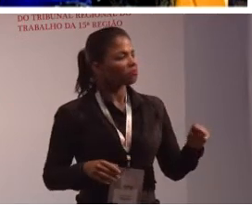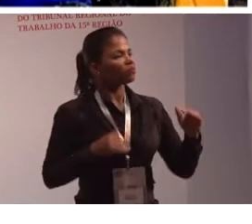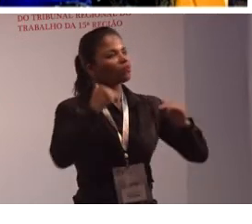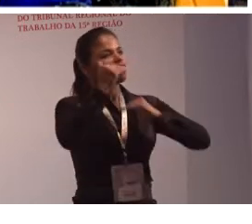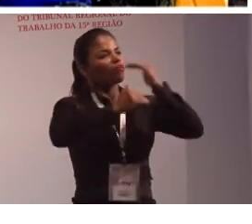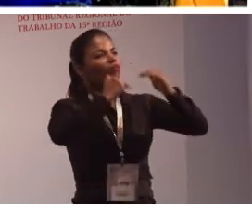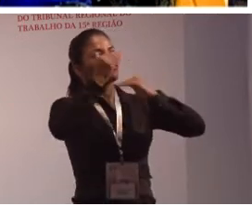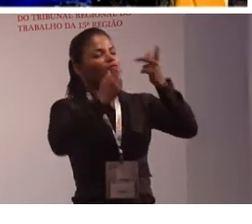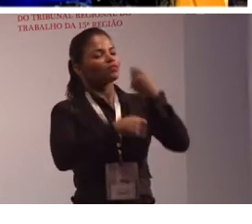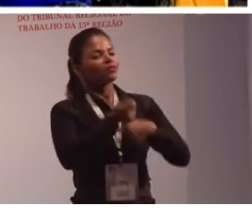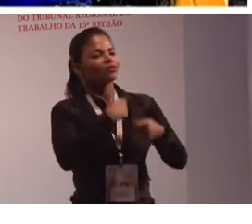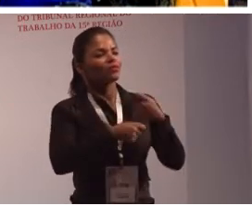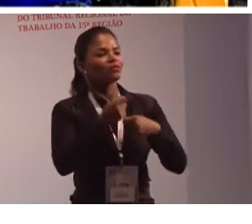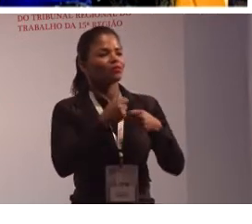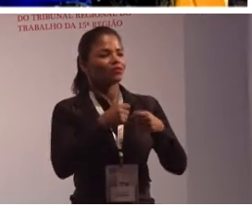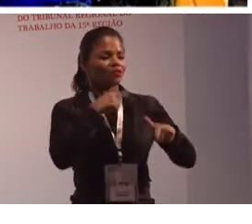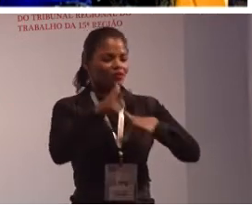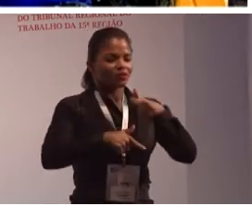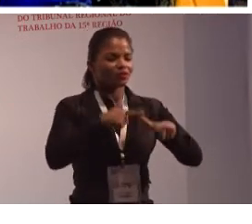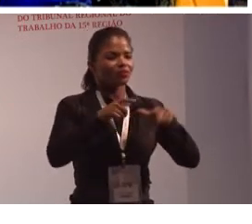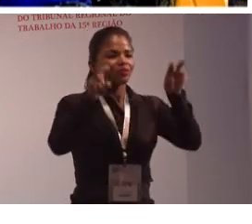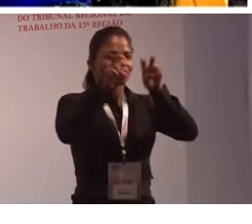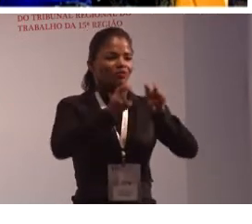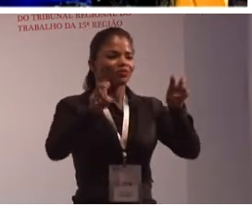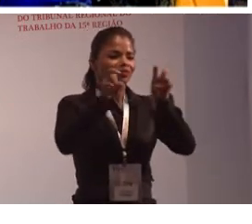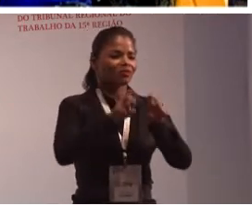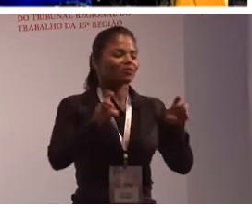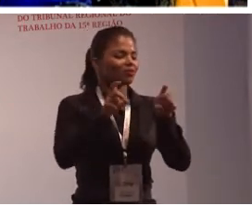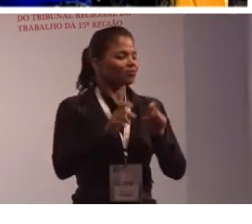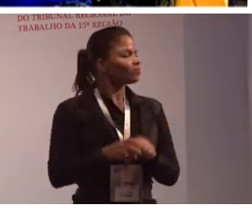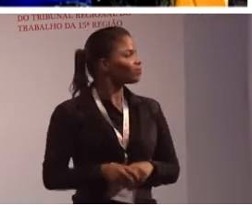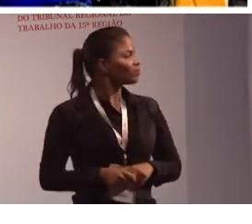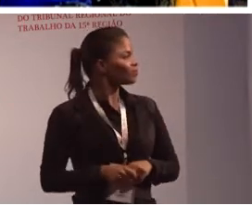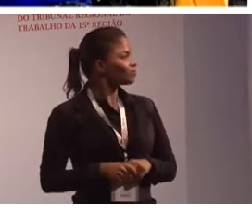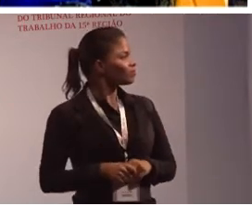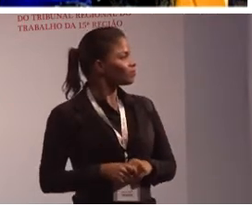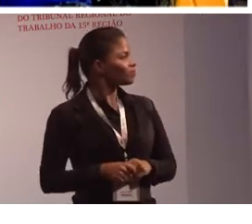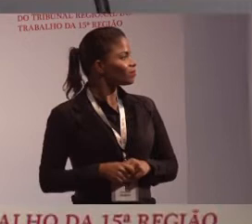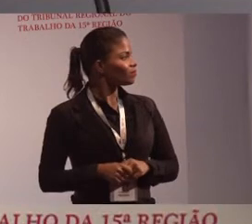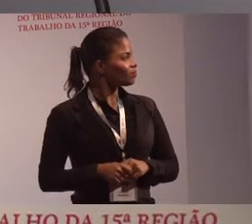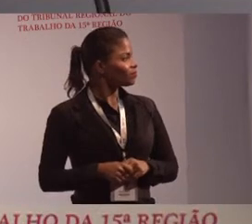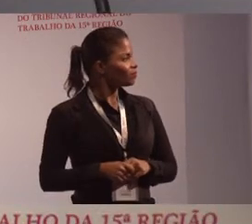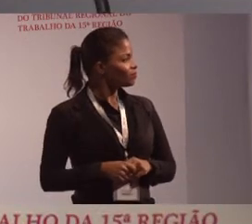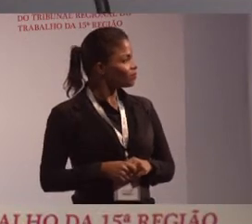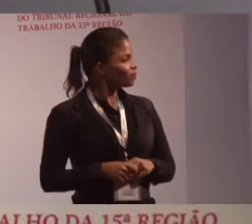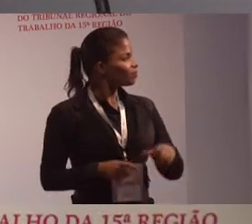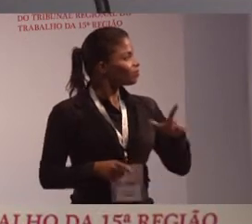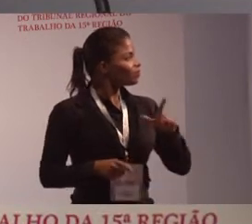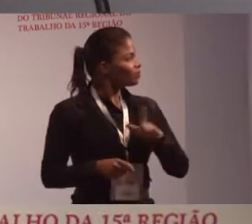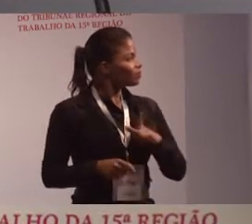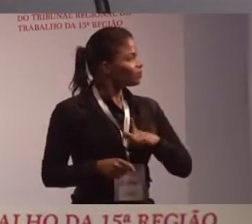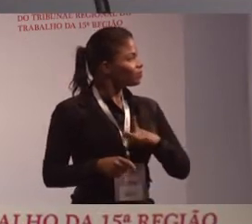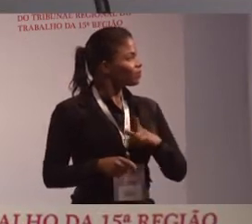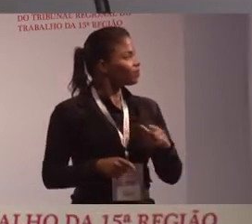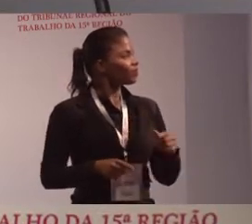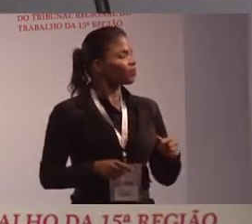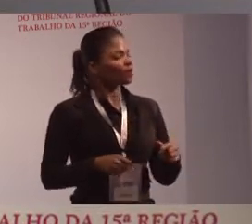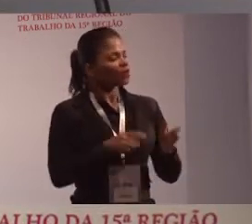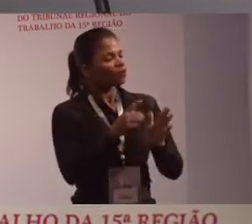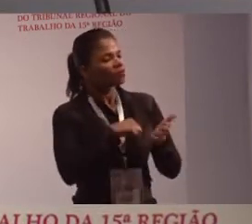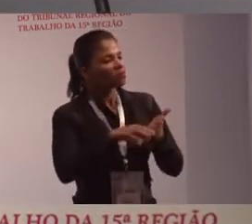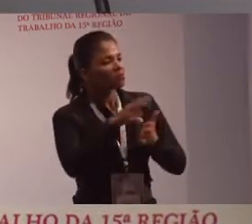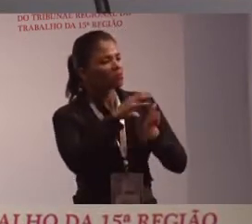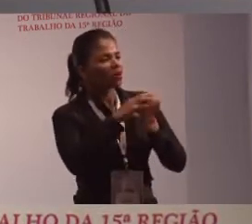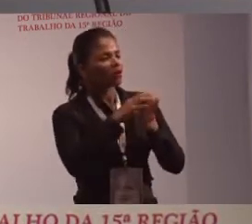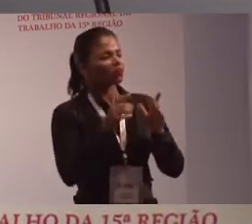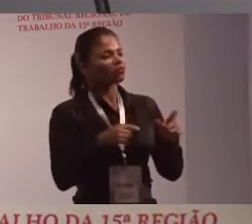economia informal e o trabalho digital apoiado por aplicativos e plataformas, né? Tem um lado bom disso? É claro que